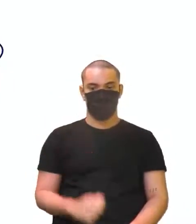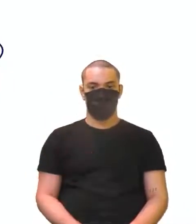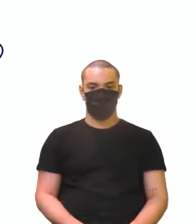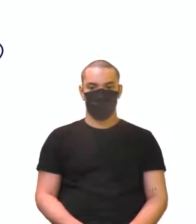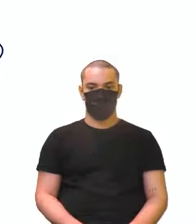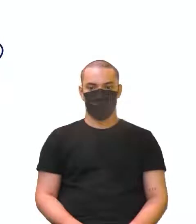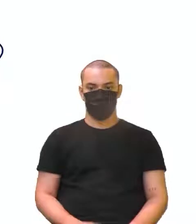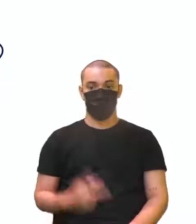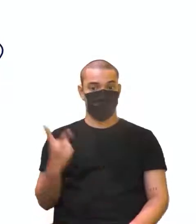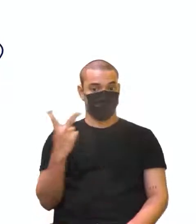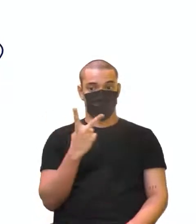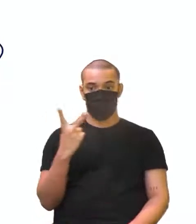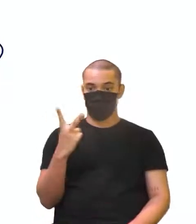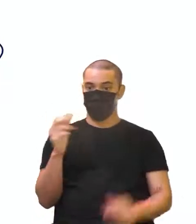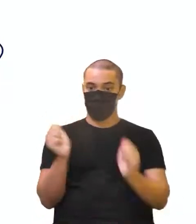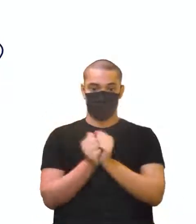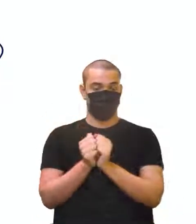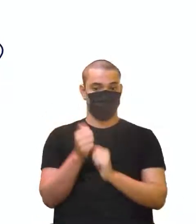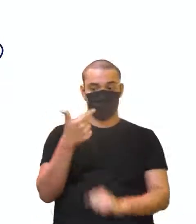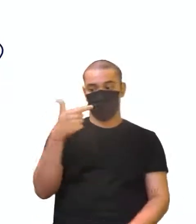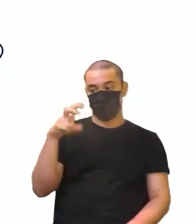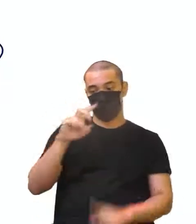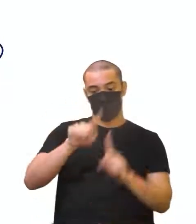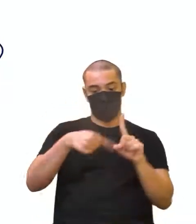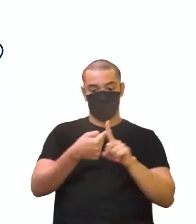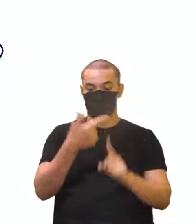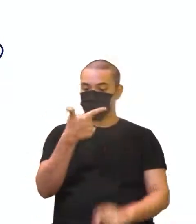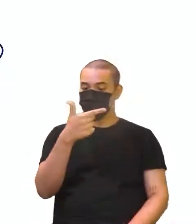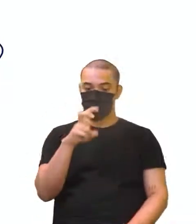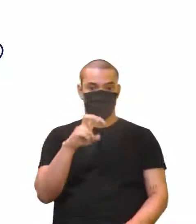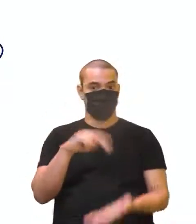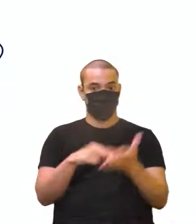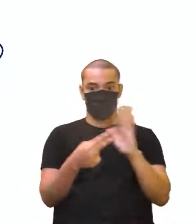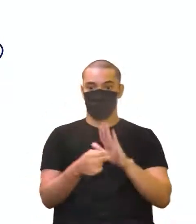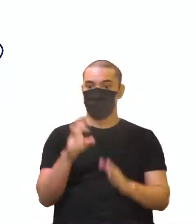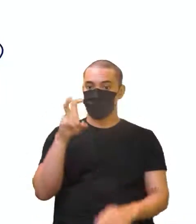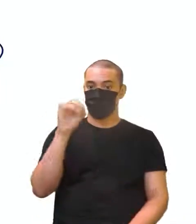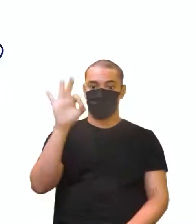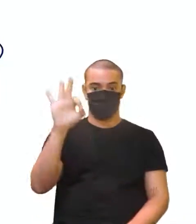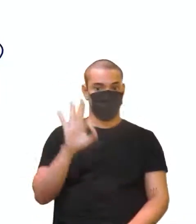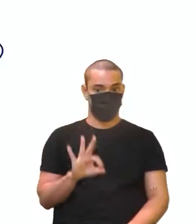heterozigotos ali. Tá? 50%. Ou os 2, né?